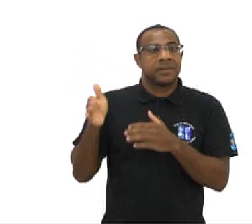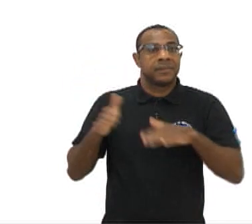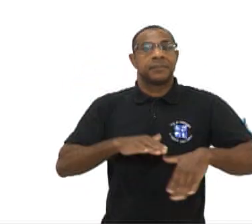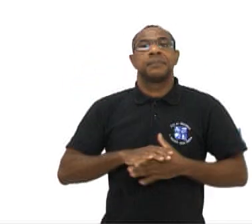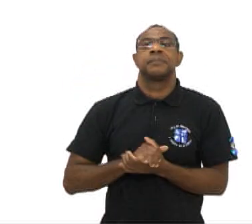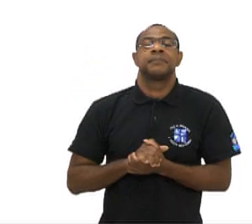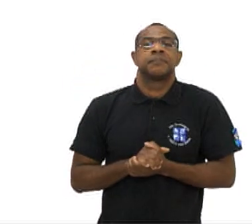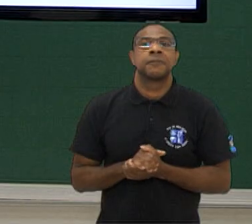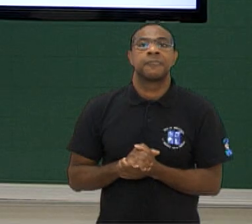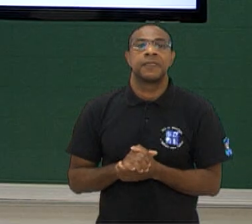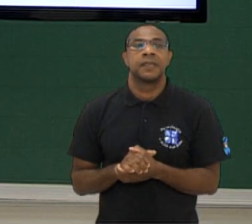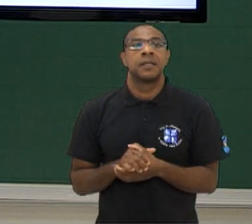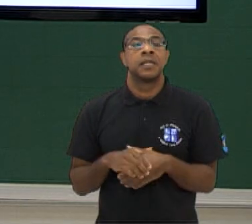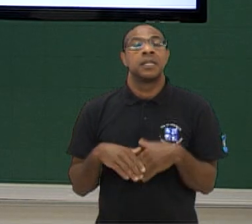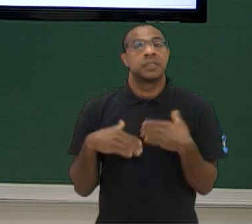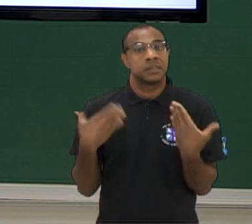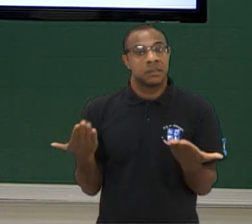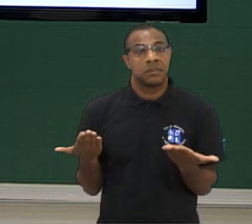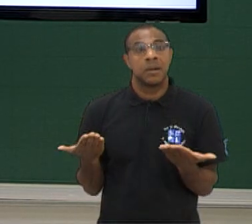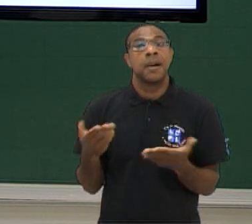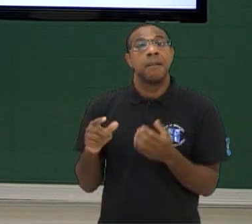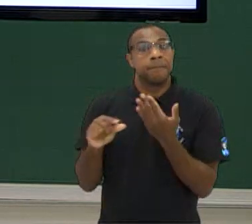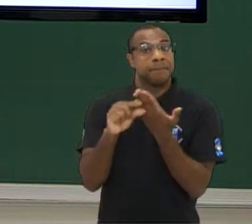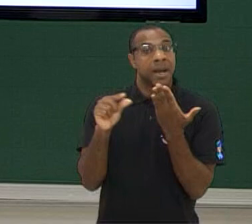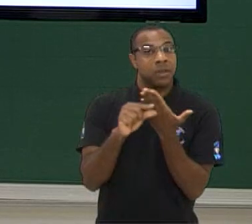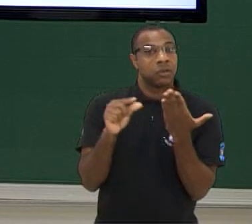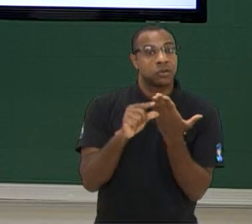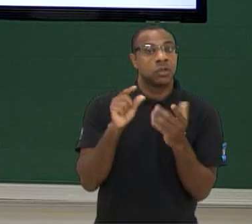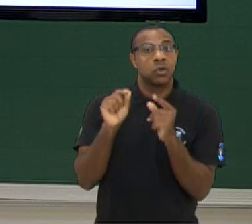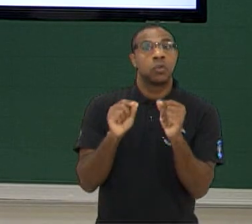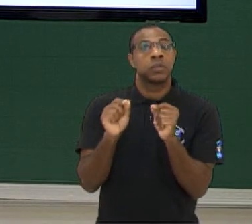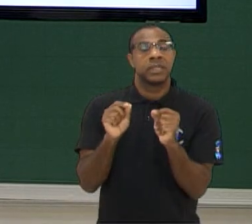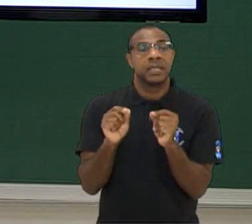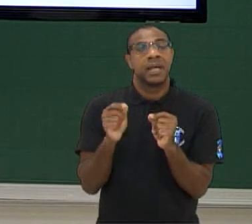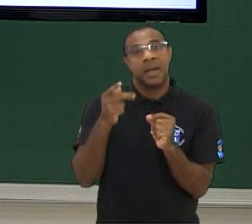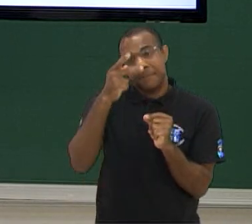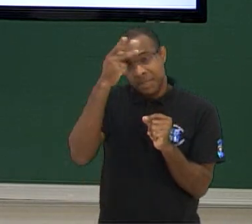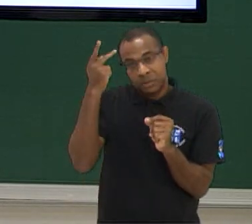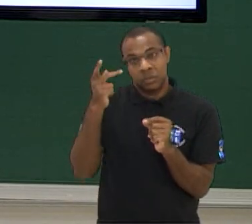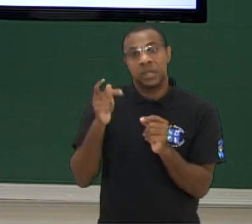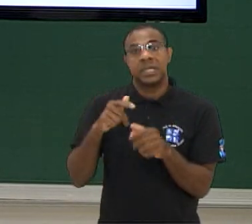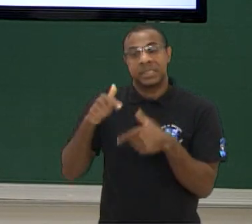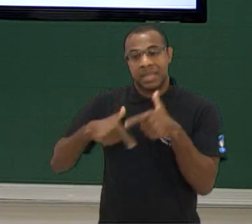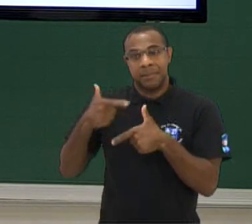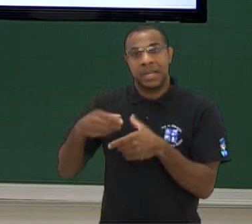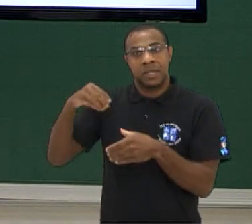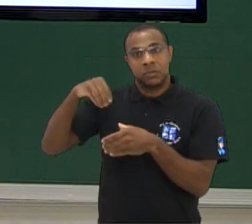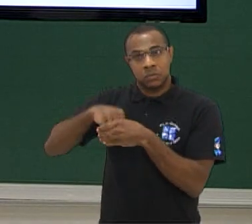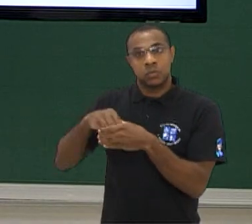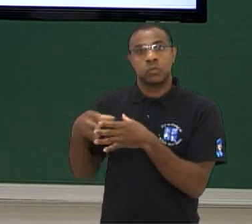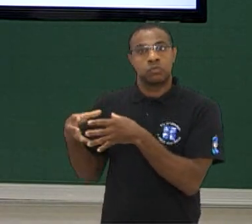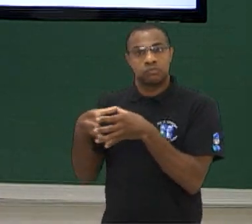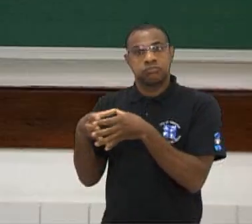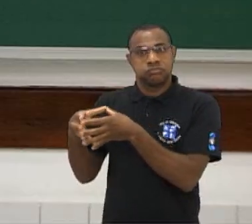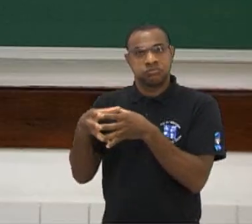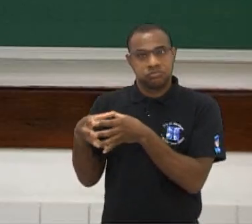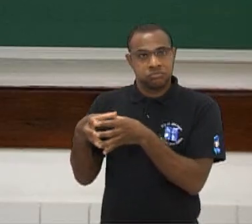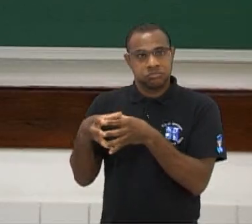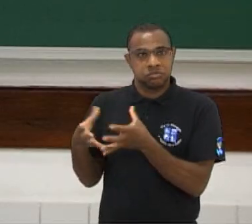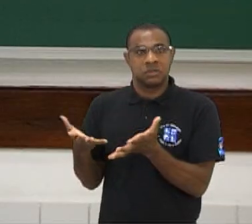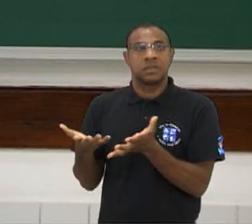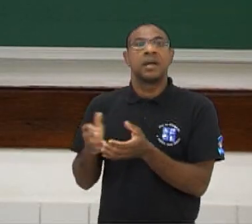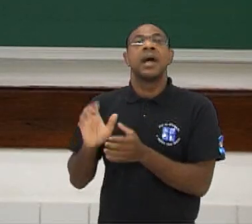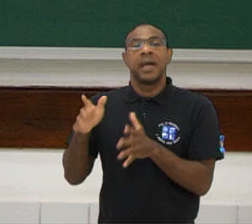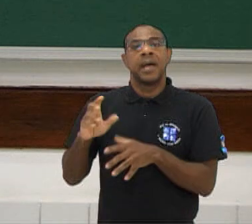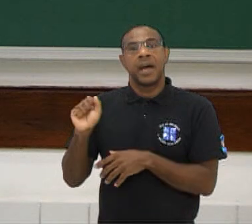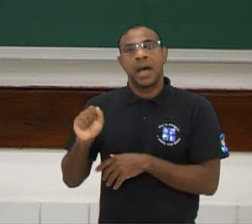credibilidade da imprensa. Então, para o autor ali, que é uma pessoa que trabalha dentro desse meio jornalístico, essa que seria a